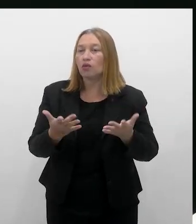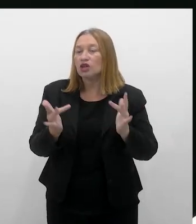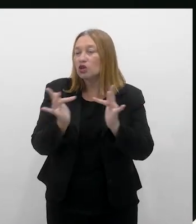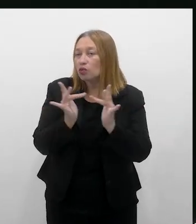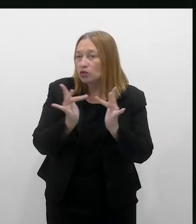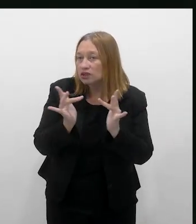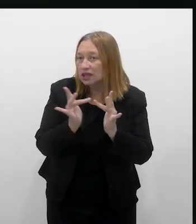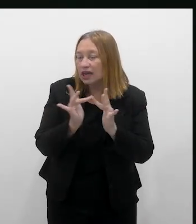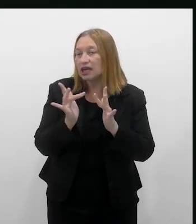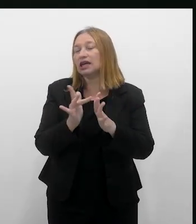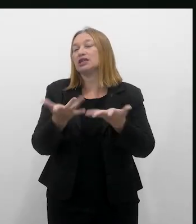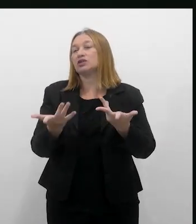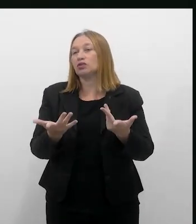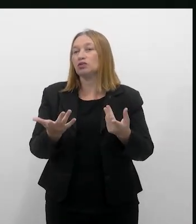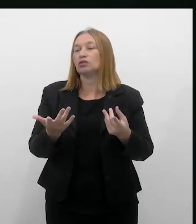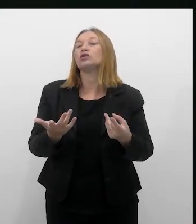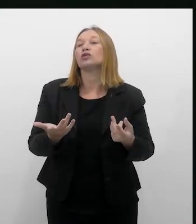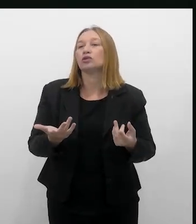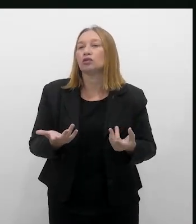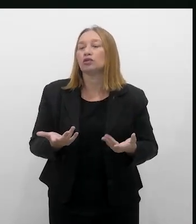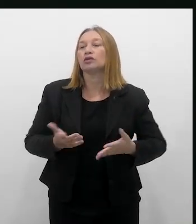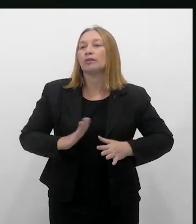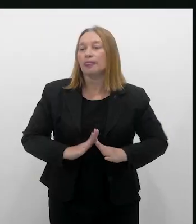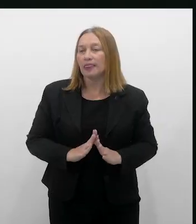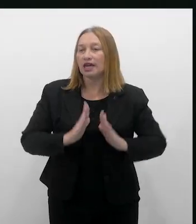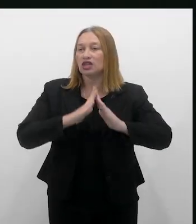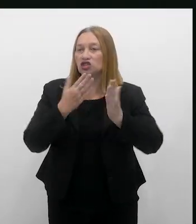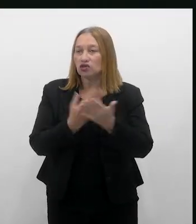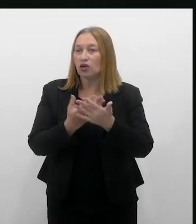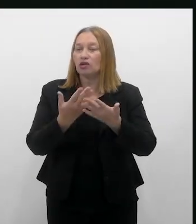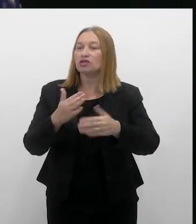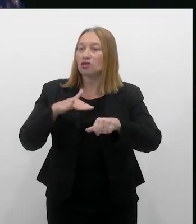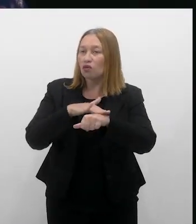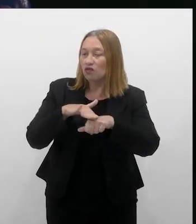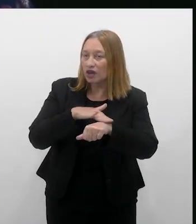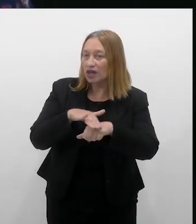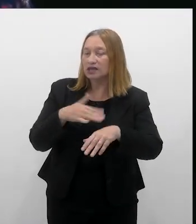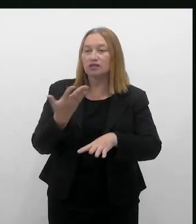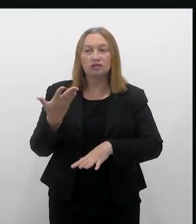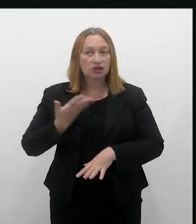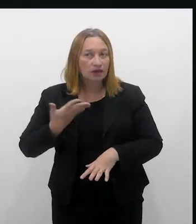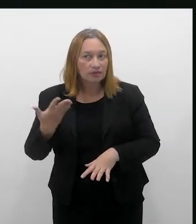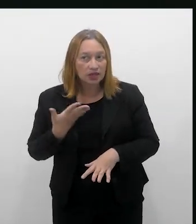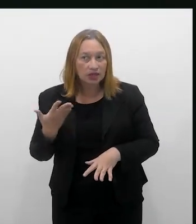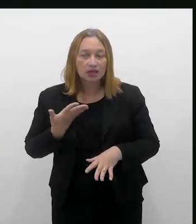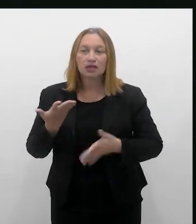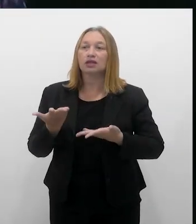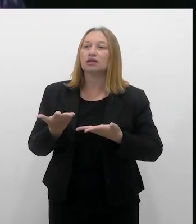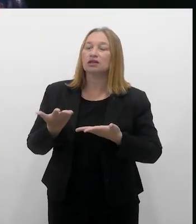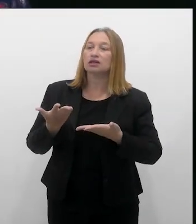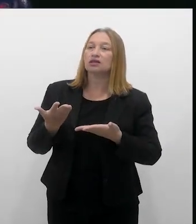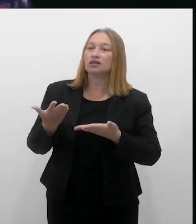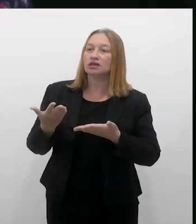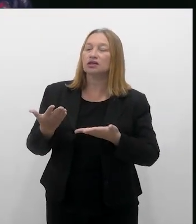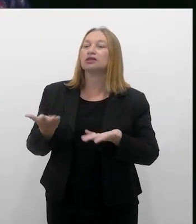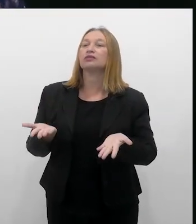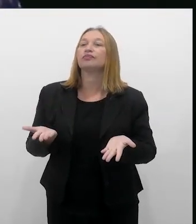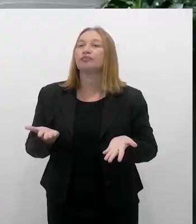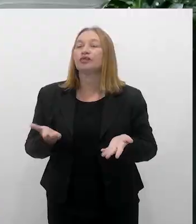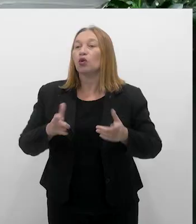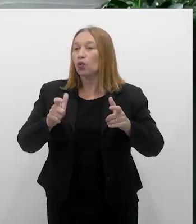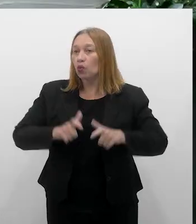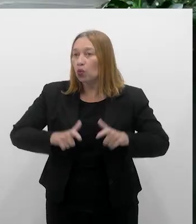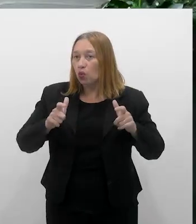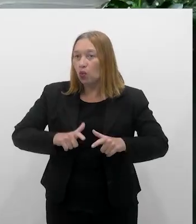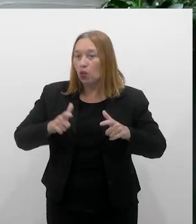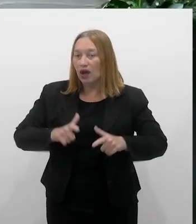tem esse ato maior de convivência na escola. Onde você forma seus amigos. Exatamente. Né? Que são os amigos que vão para a vida muitas